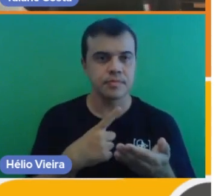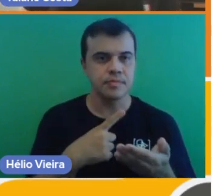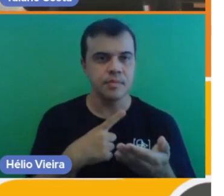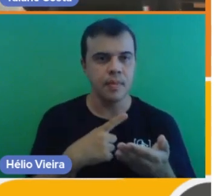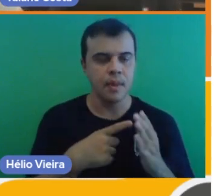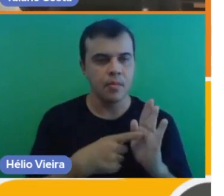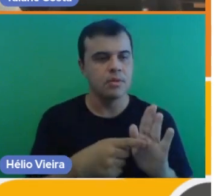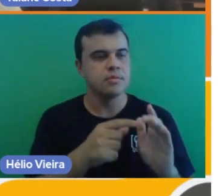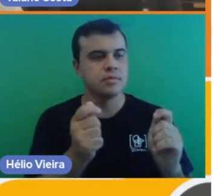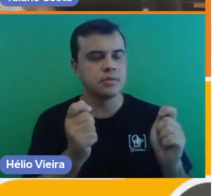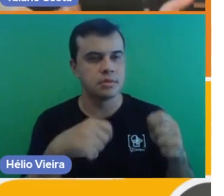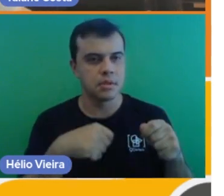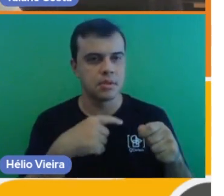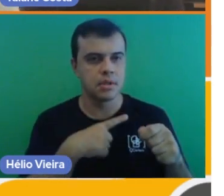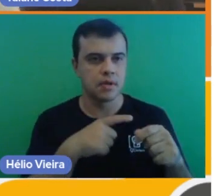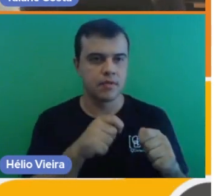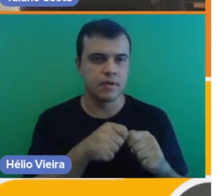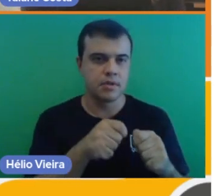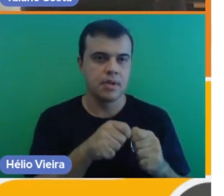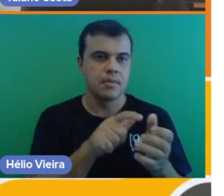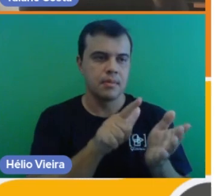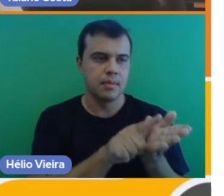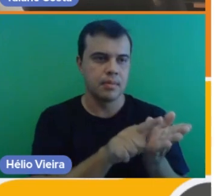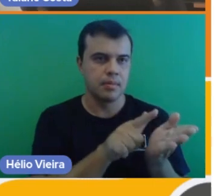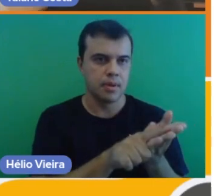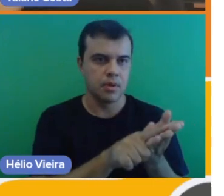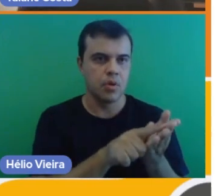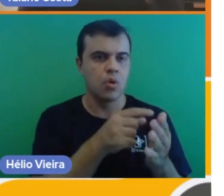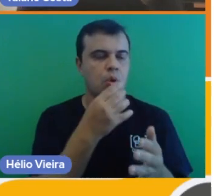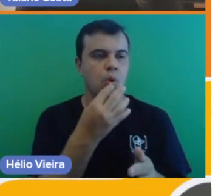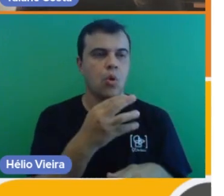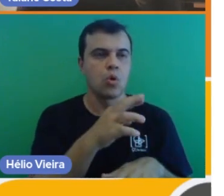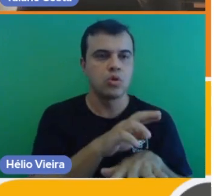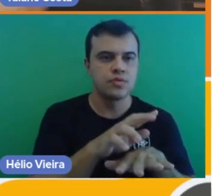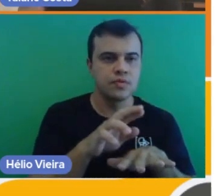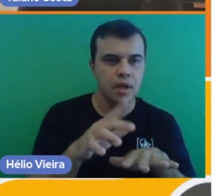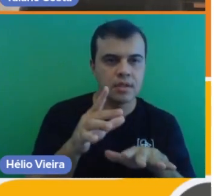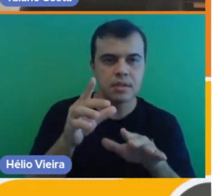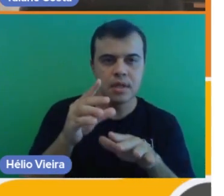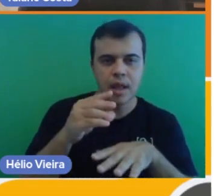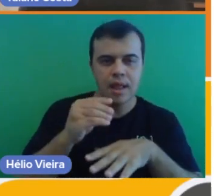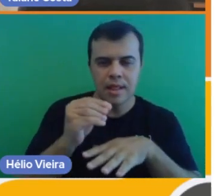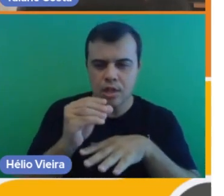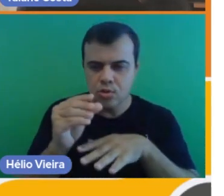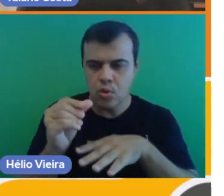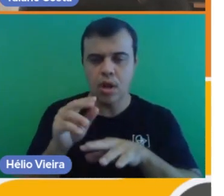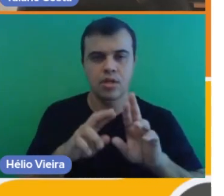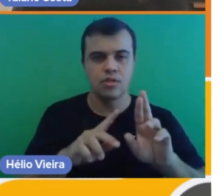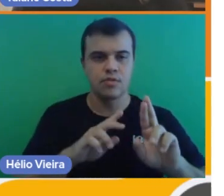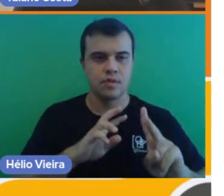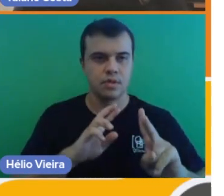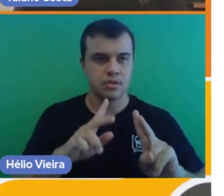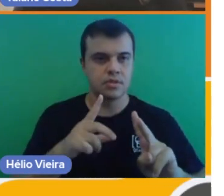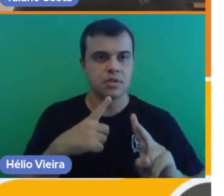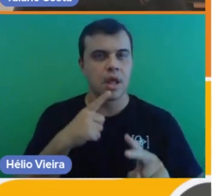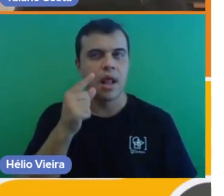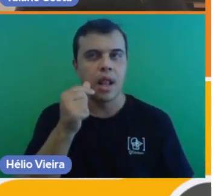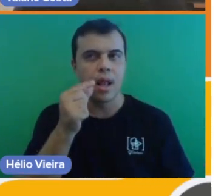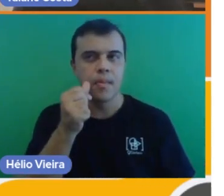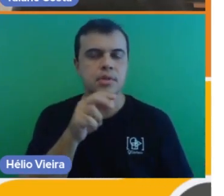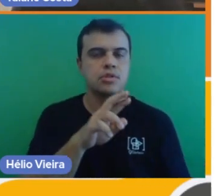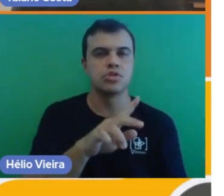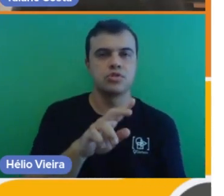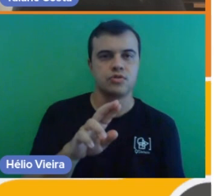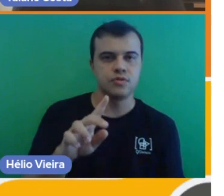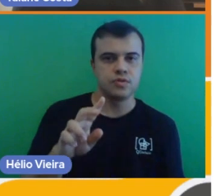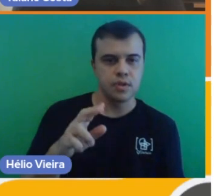a possibilidade de fazer em papéis de cores diferentes, texturas diferentes, e até mesmo com lápis de cores diferentes, né? A